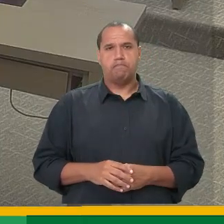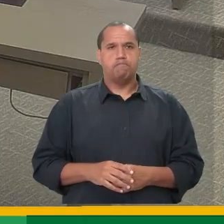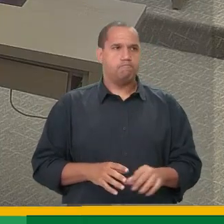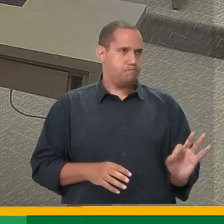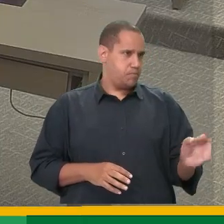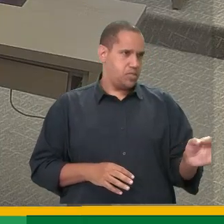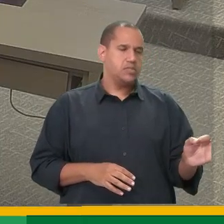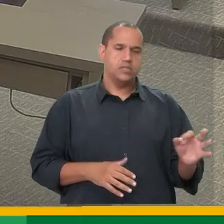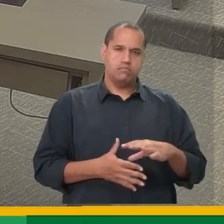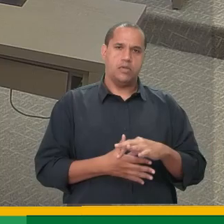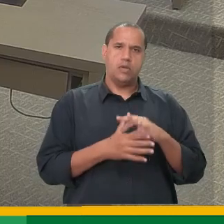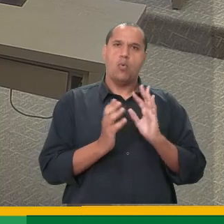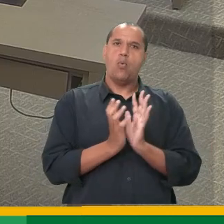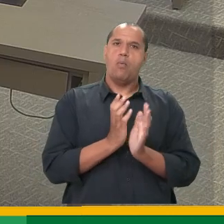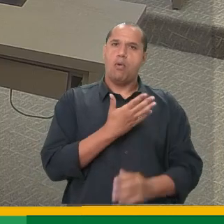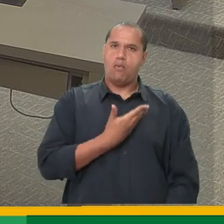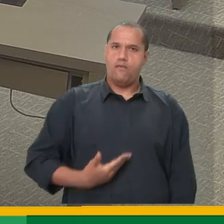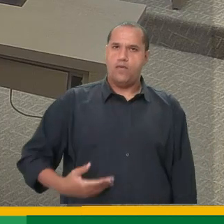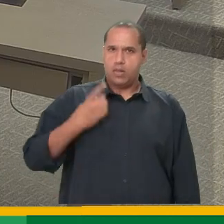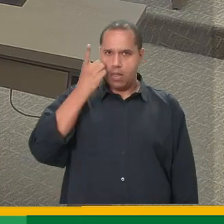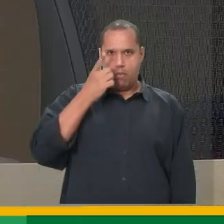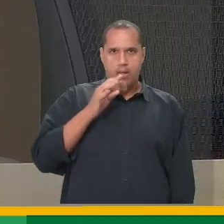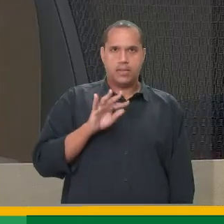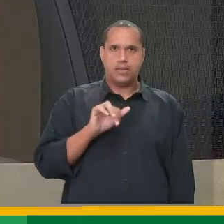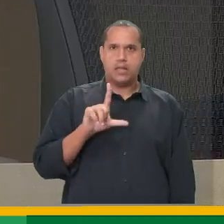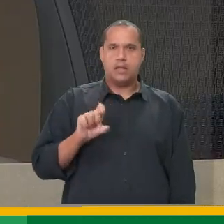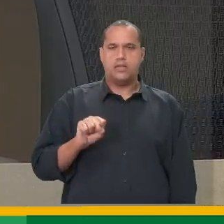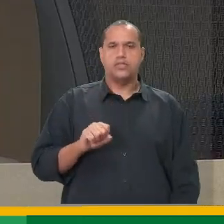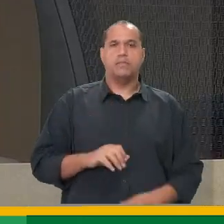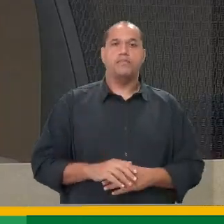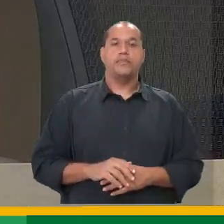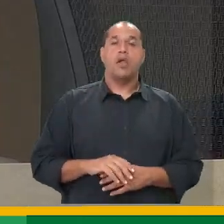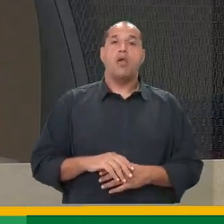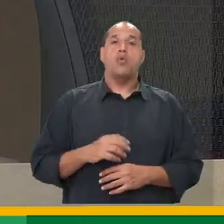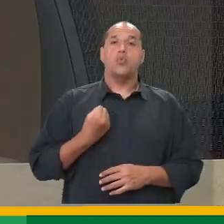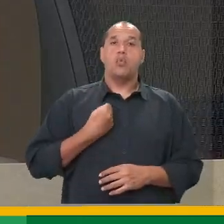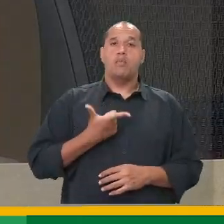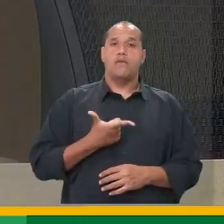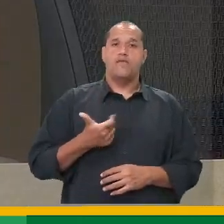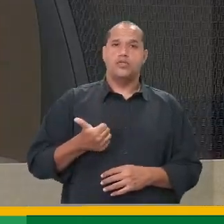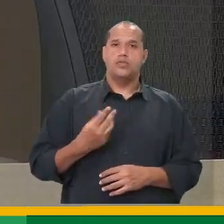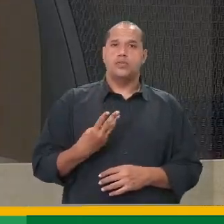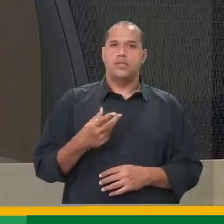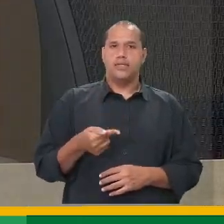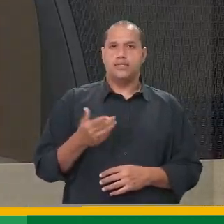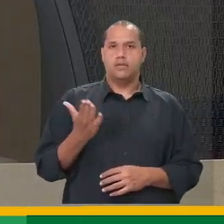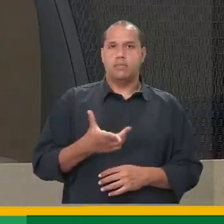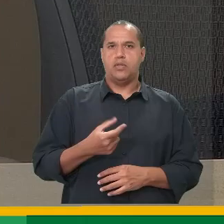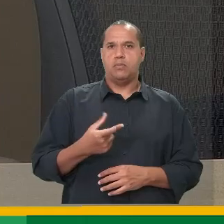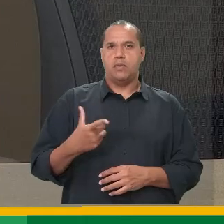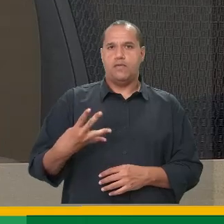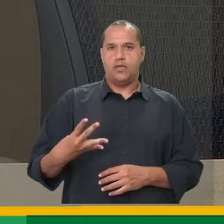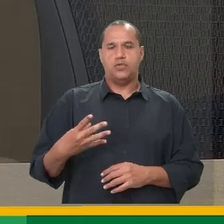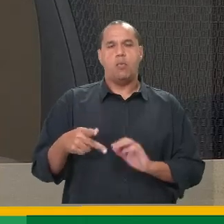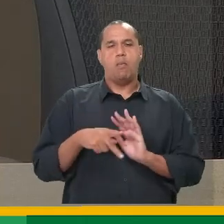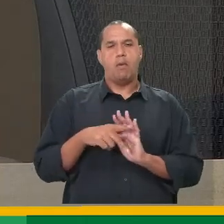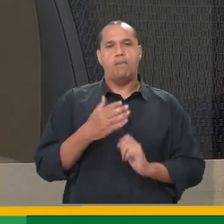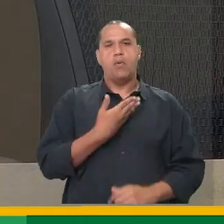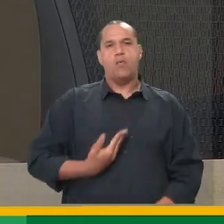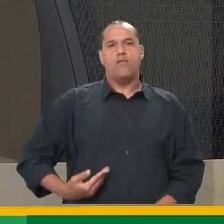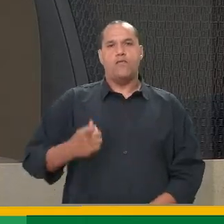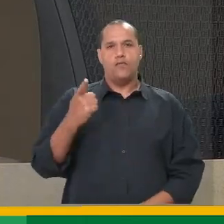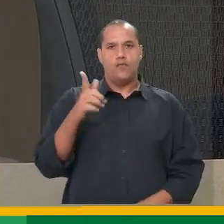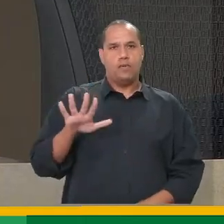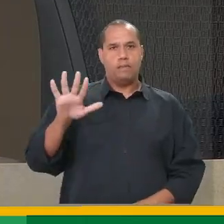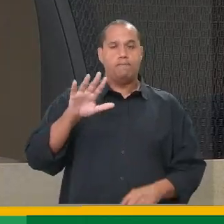líder líder agora no processo 21 37/2022 deoria da governadoria do estado de Goiás